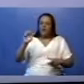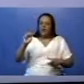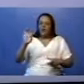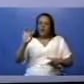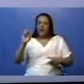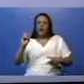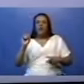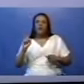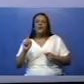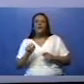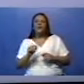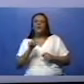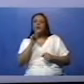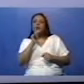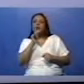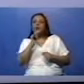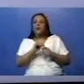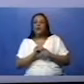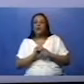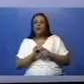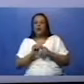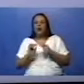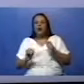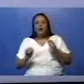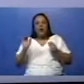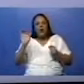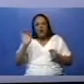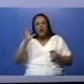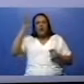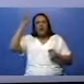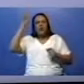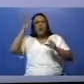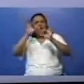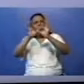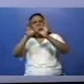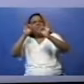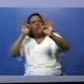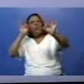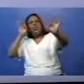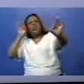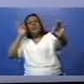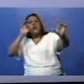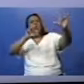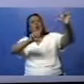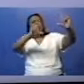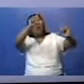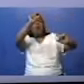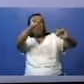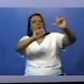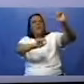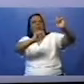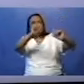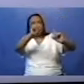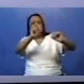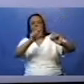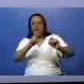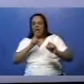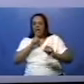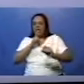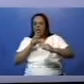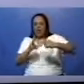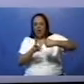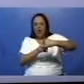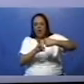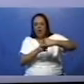segundo exemplo. Surgiu ao longe uma estrela. E aí, eu tenho o verbo que já tá grifado,